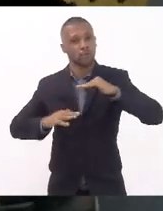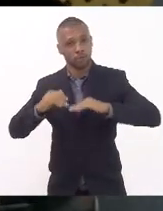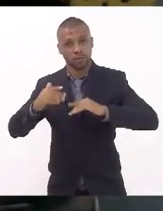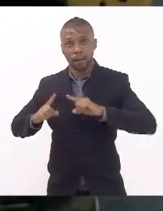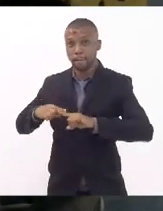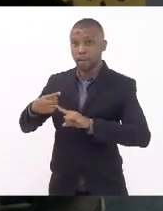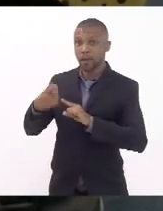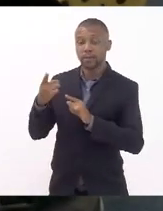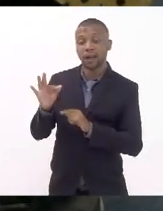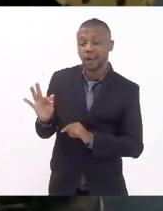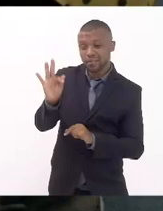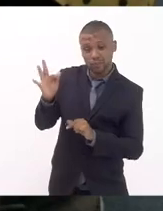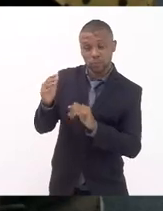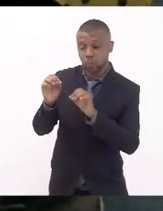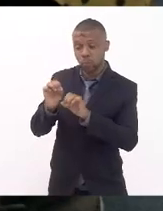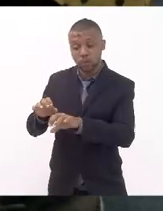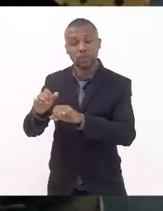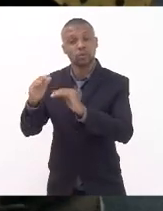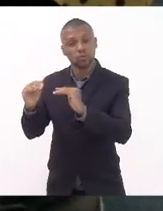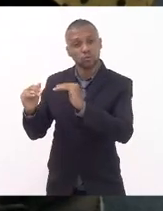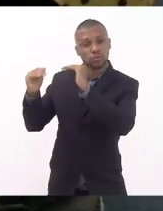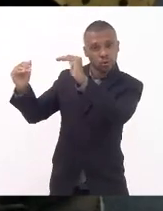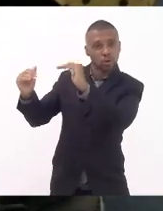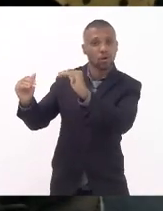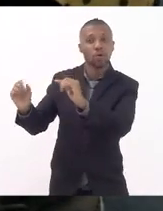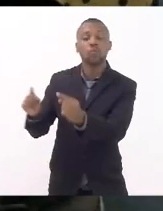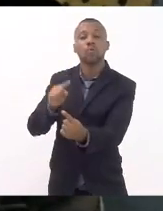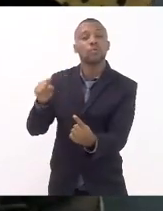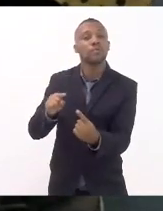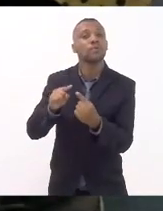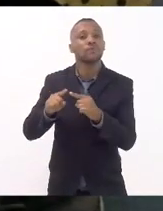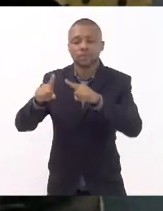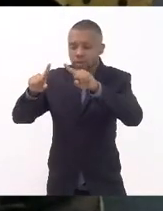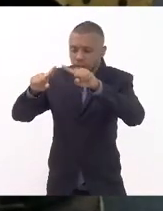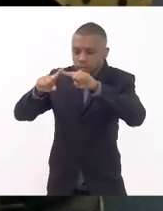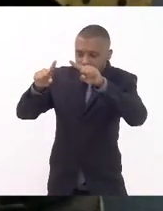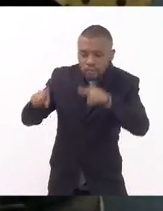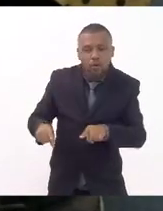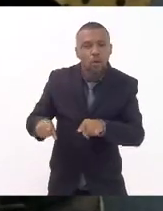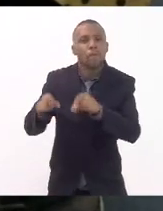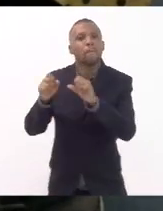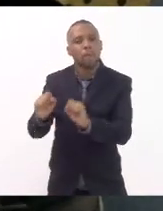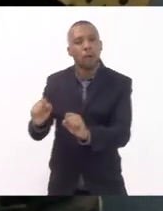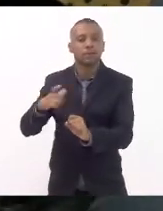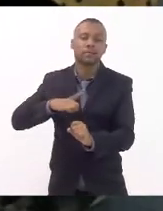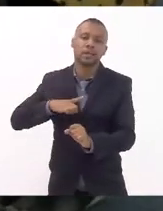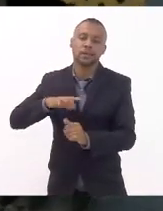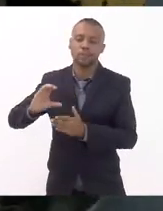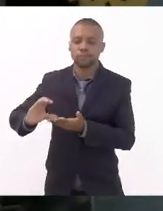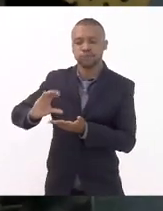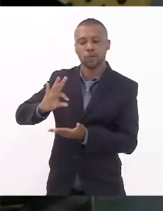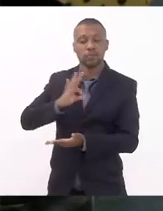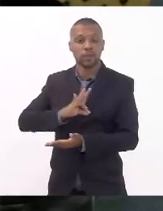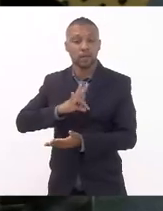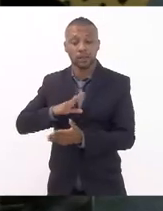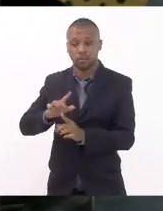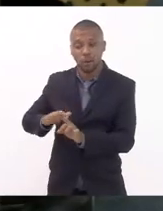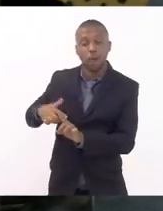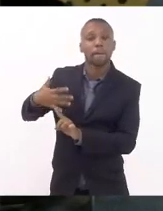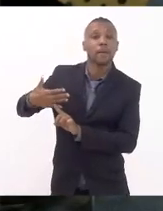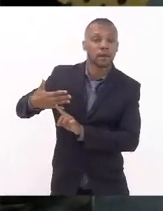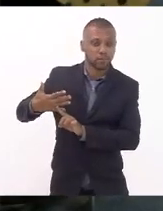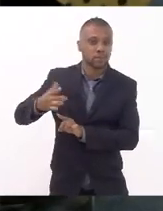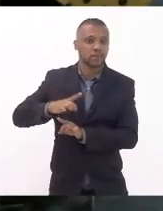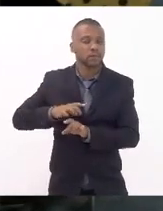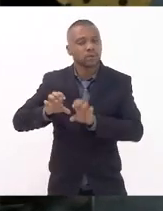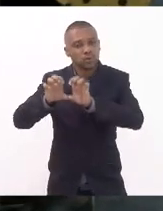ensino superior, para que esses servidores possam ter, quem sabe, um aumento salarial, mais estrutura para trabalhar. A